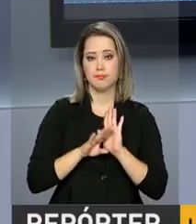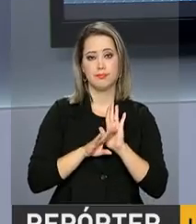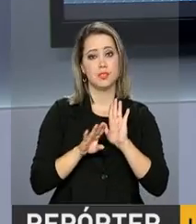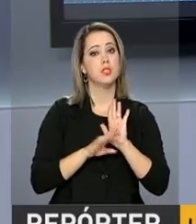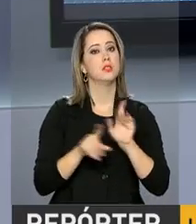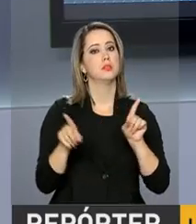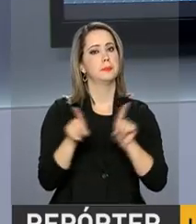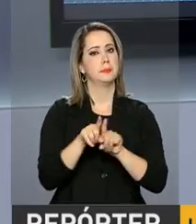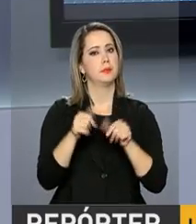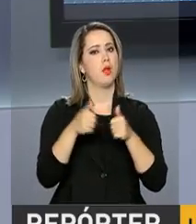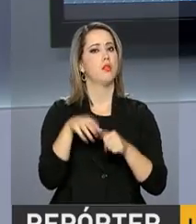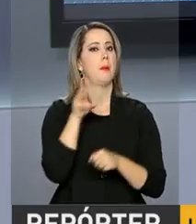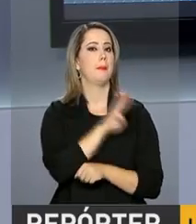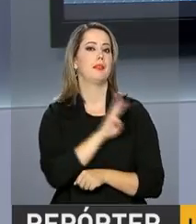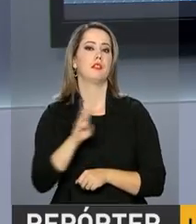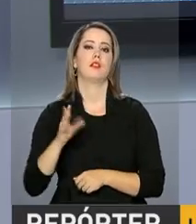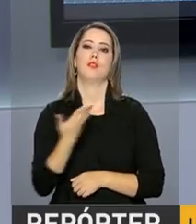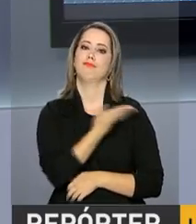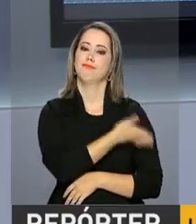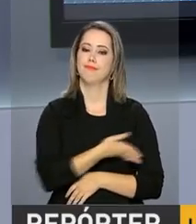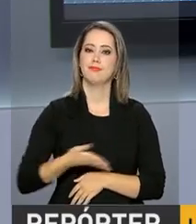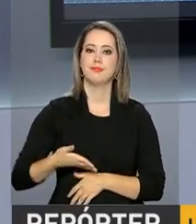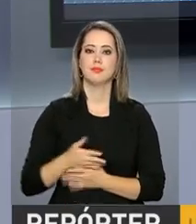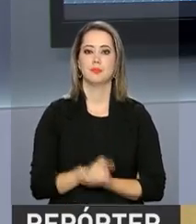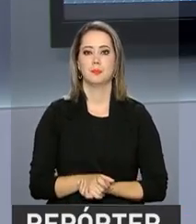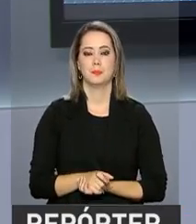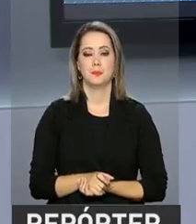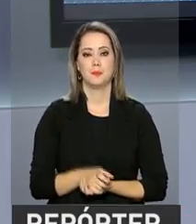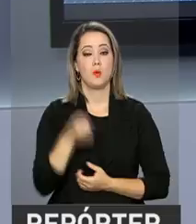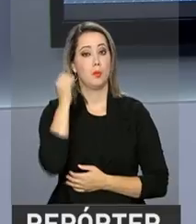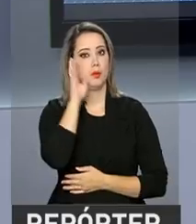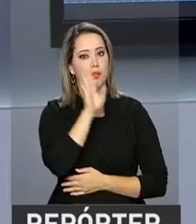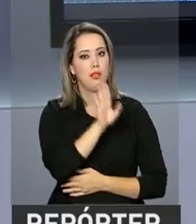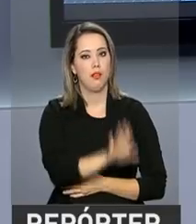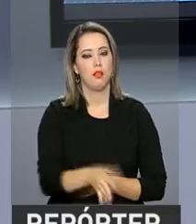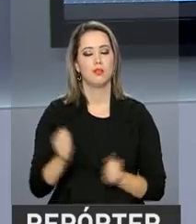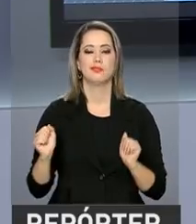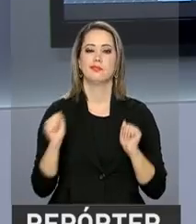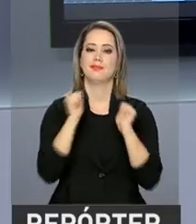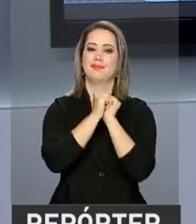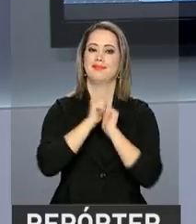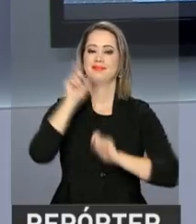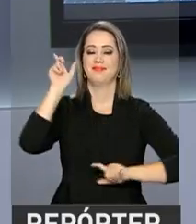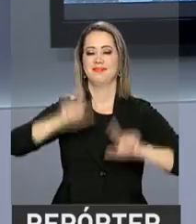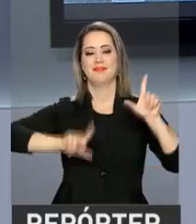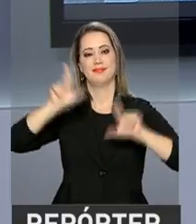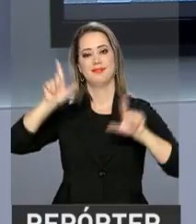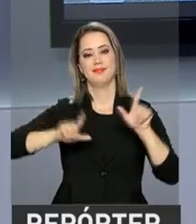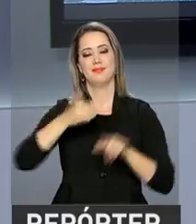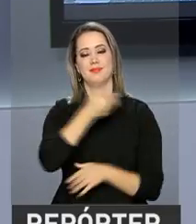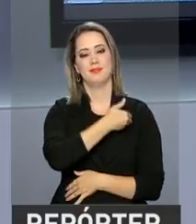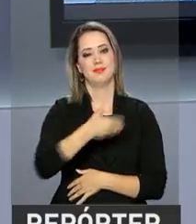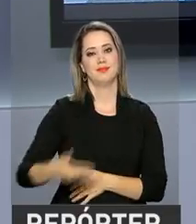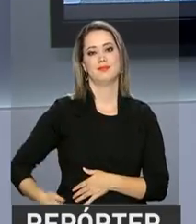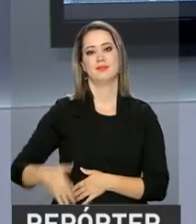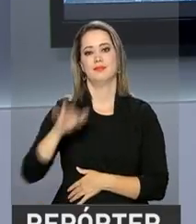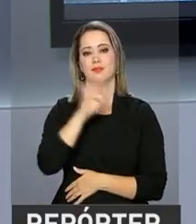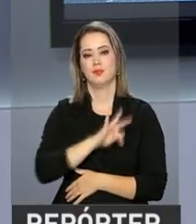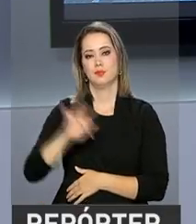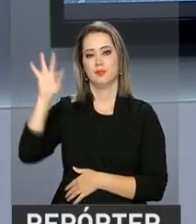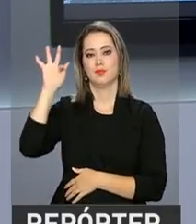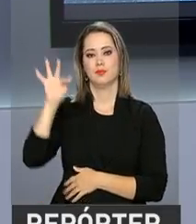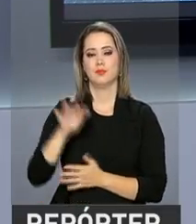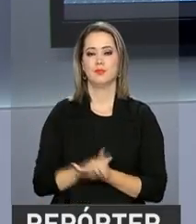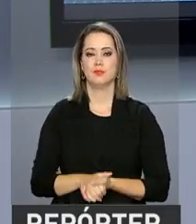toda a programação também está em nossa página na internet uma ótima tarde pra você e continue com a gente aqui na nbr a tv